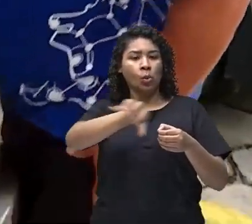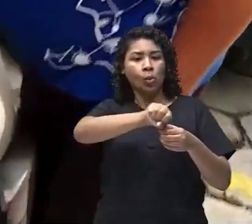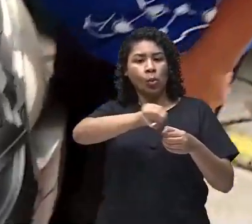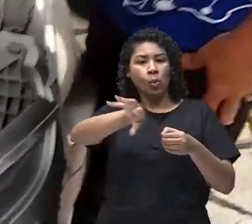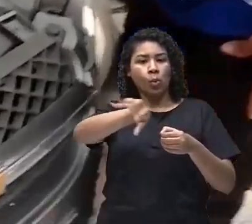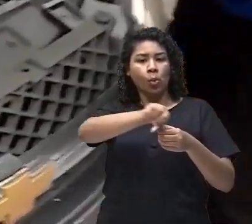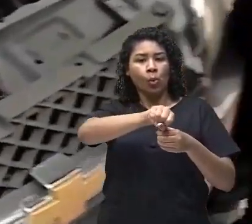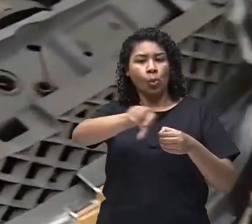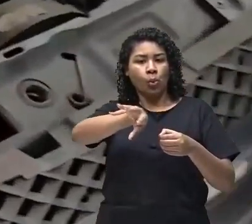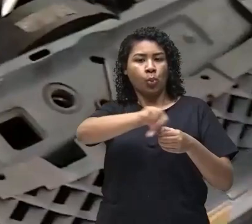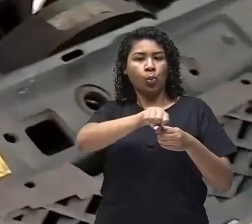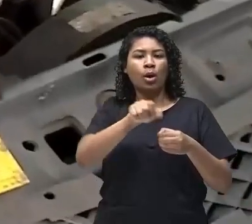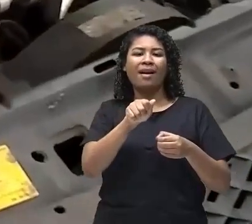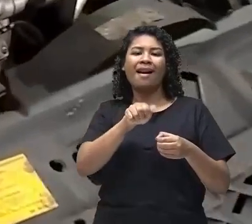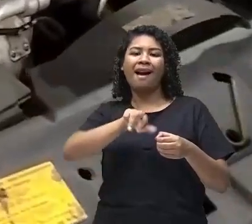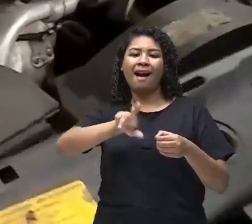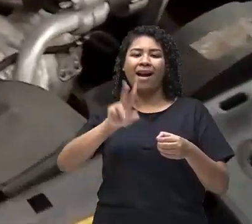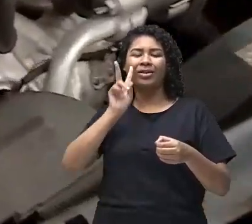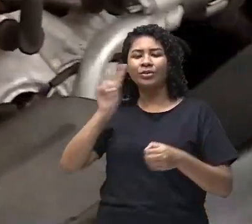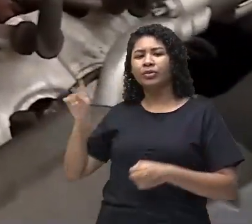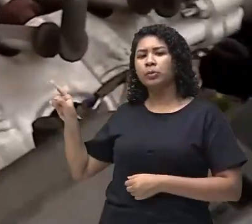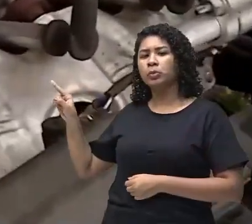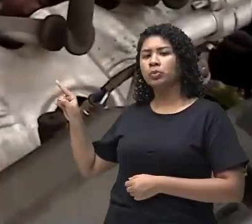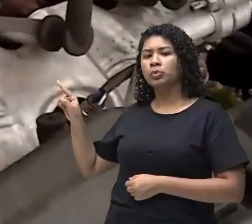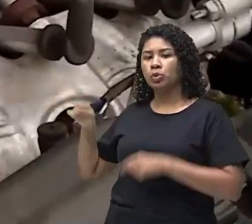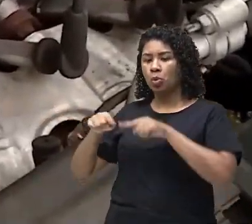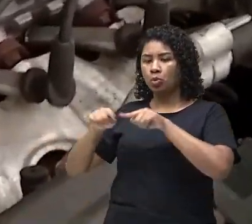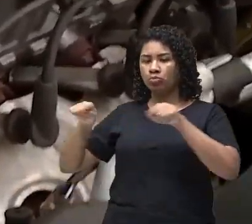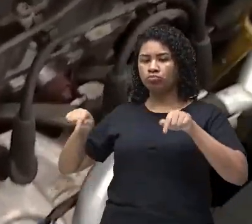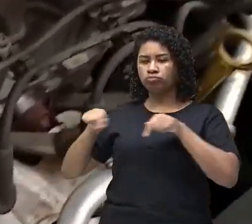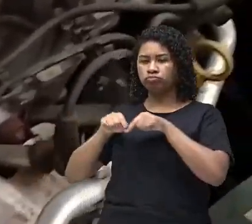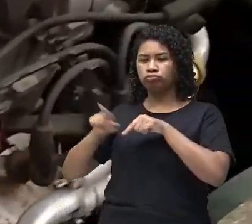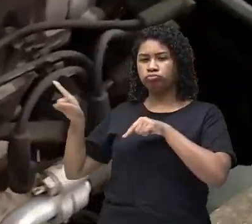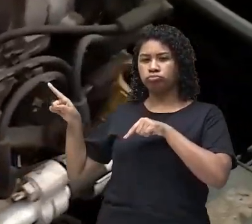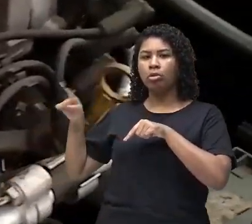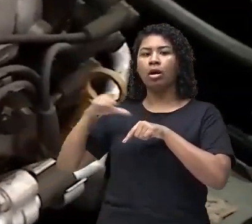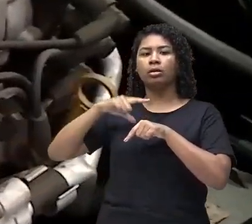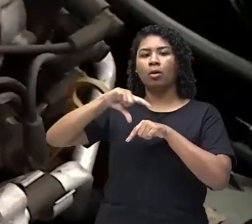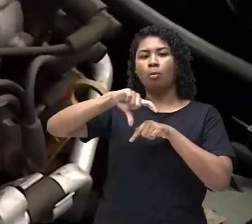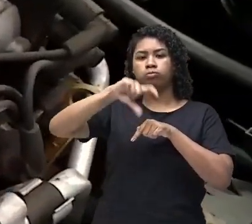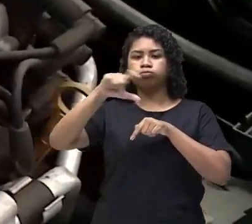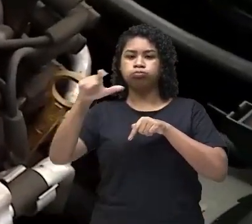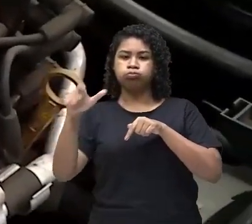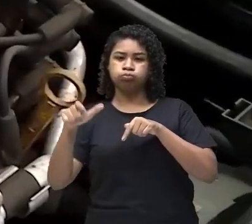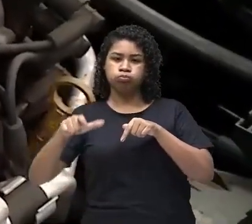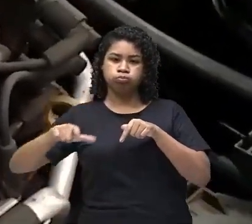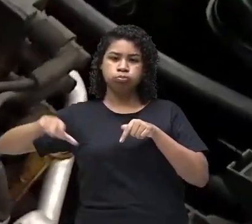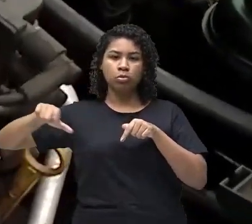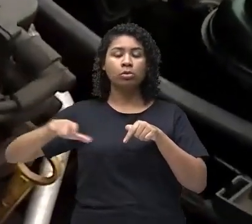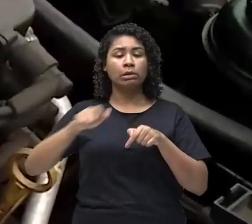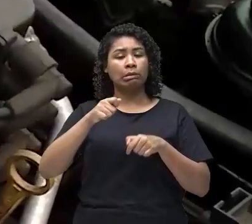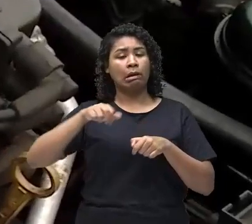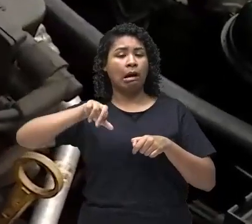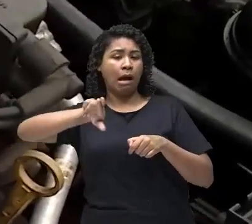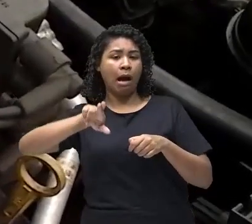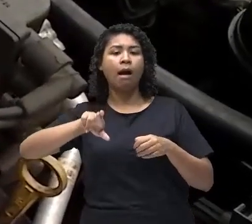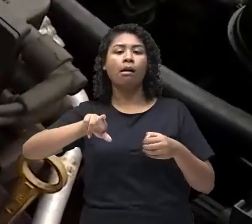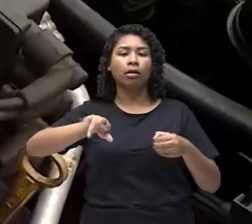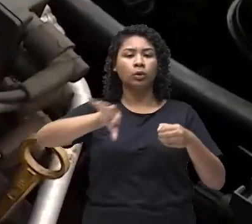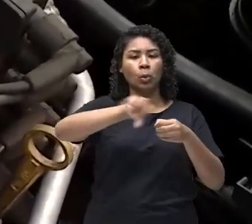ar atmosférico passa por esse filtro né e vem para cá de onde ele vai para o cilindro